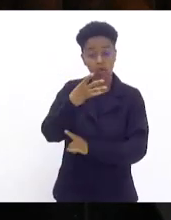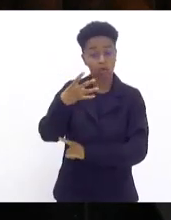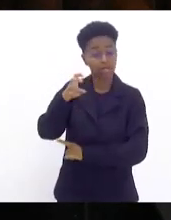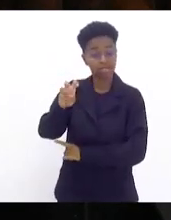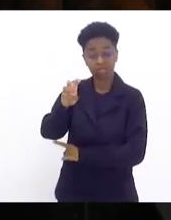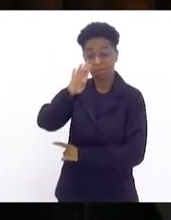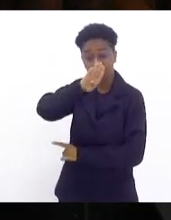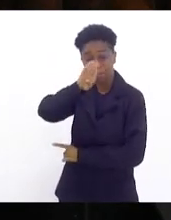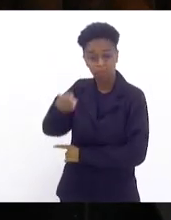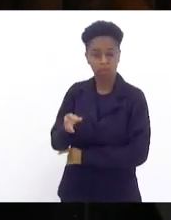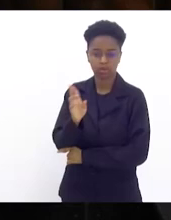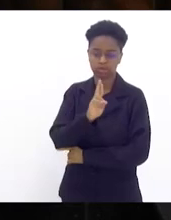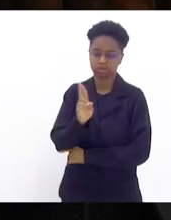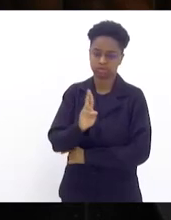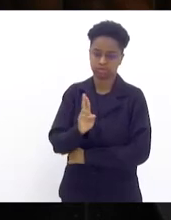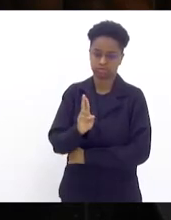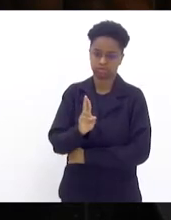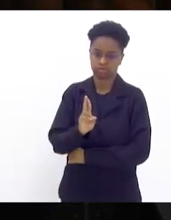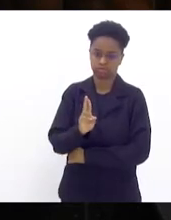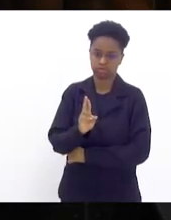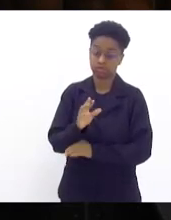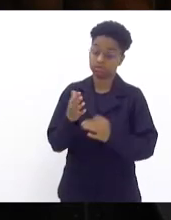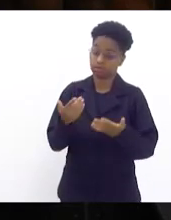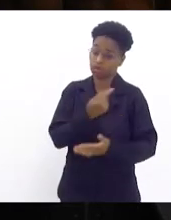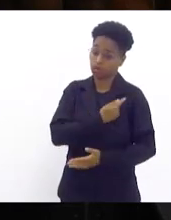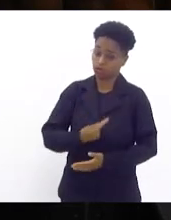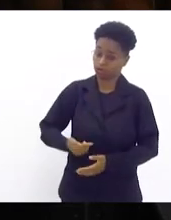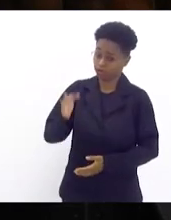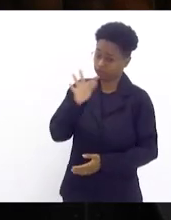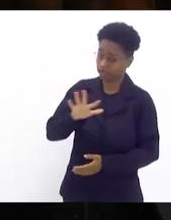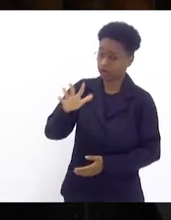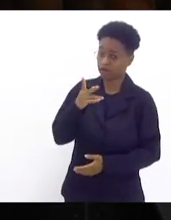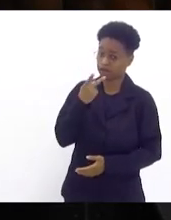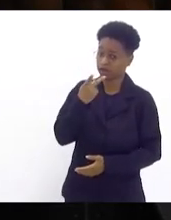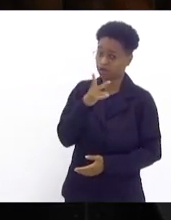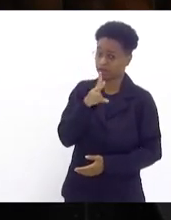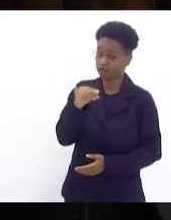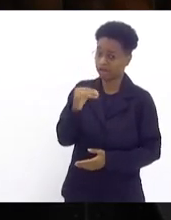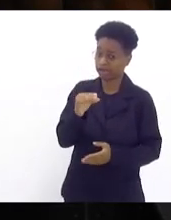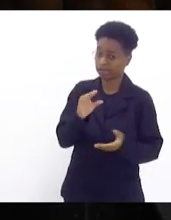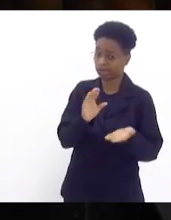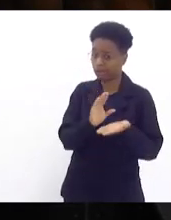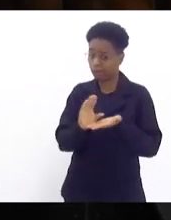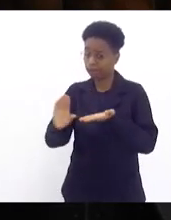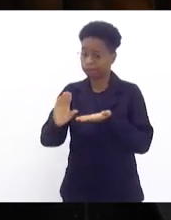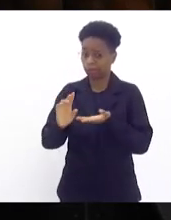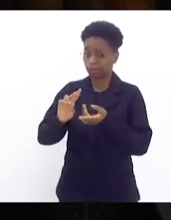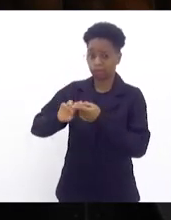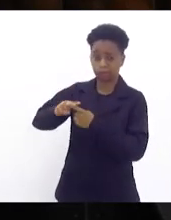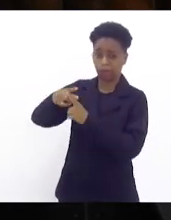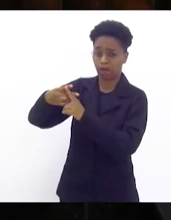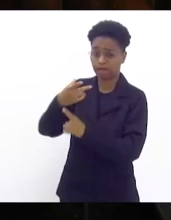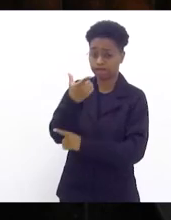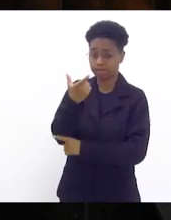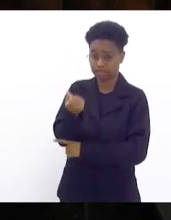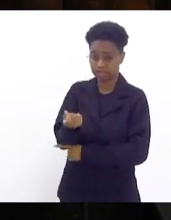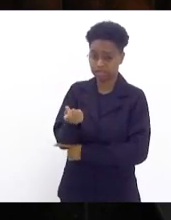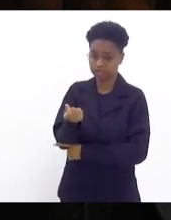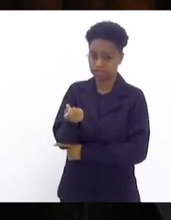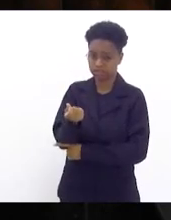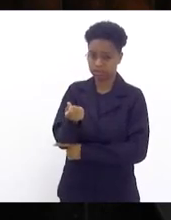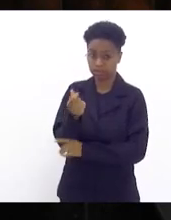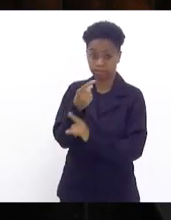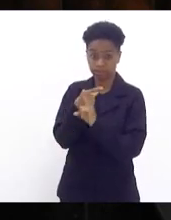bilhões de reais o governo federal diz que vai compensar 26 a